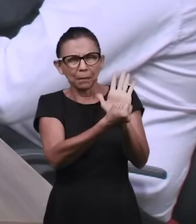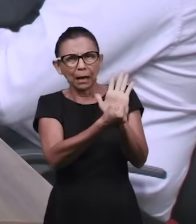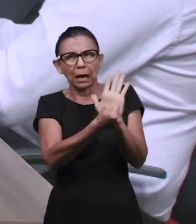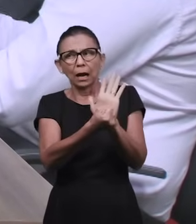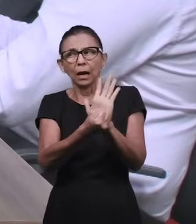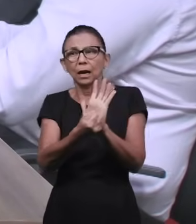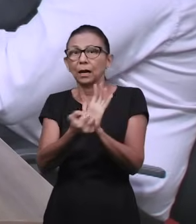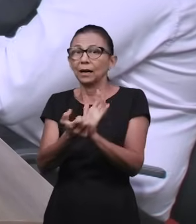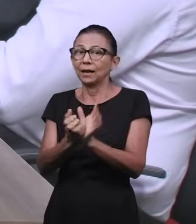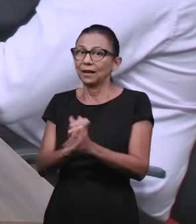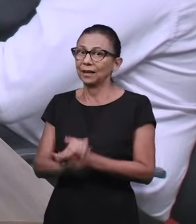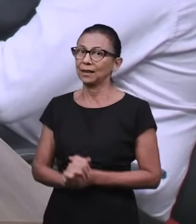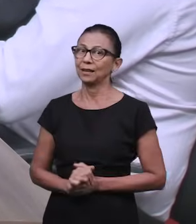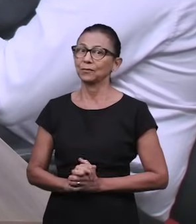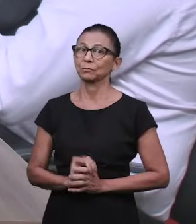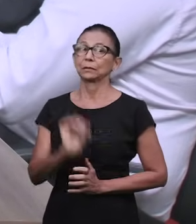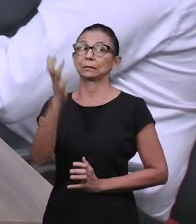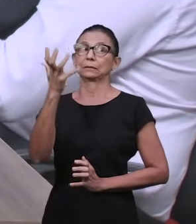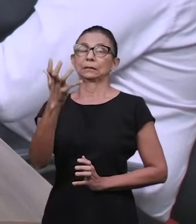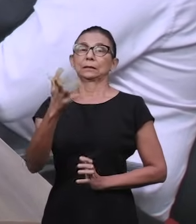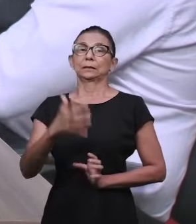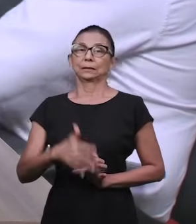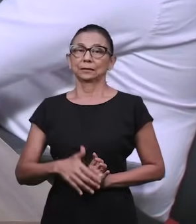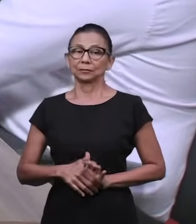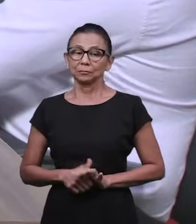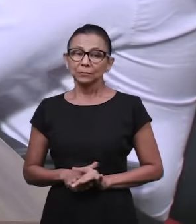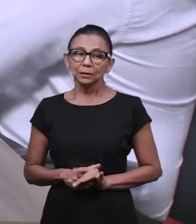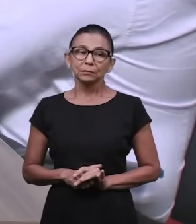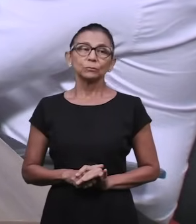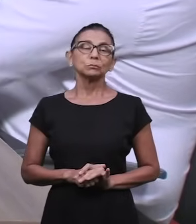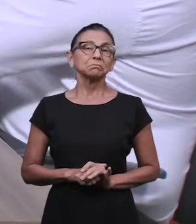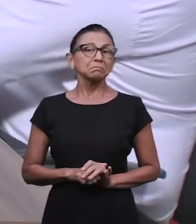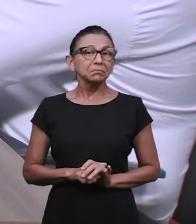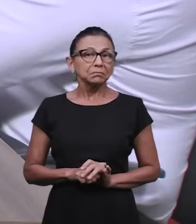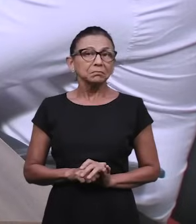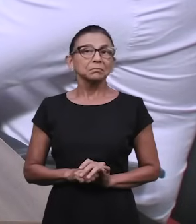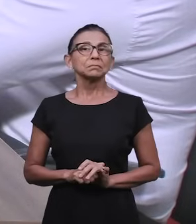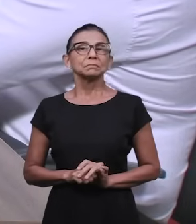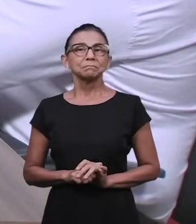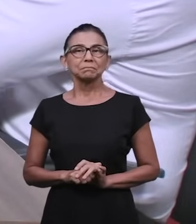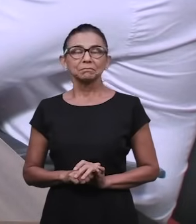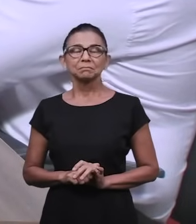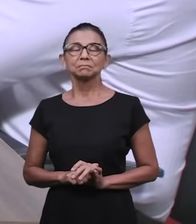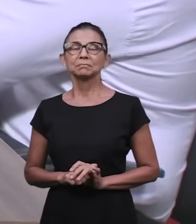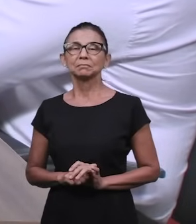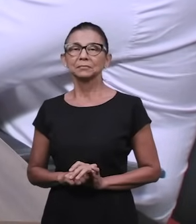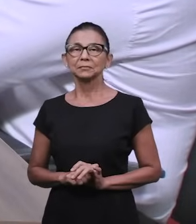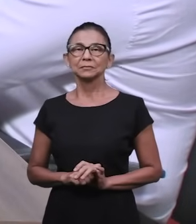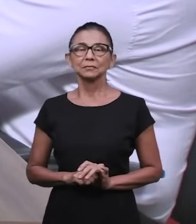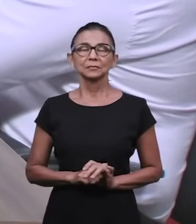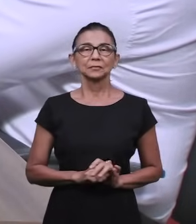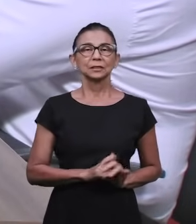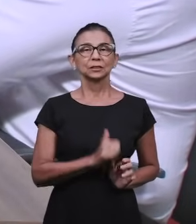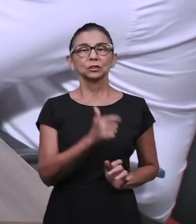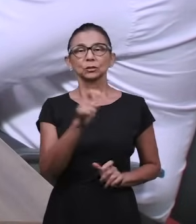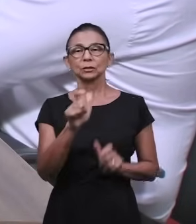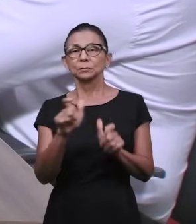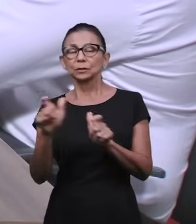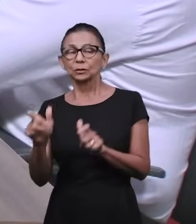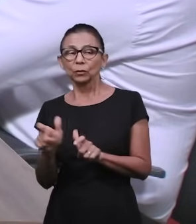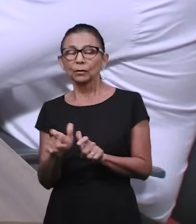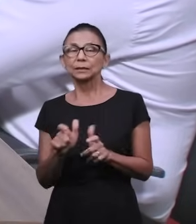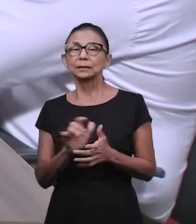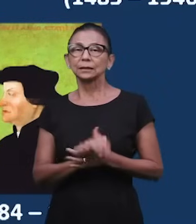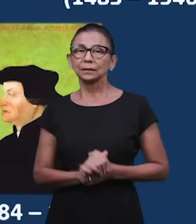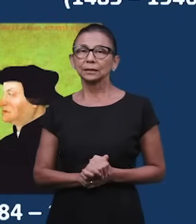muitos que participavam de um mesmo entendimento. Mas nós observamos em outras regiões da Europa. Lutero,